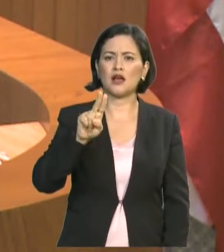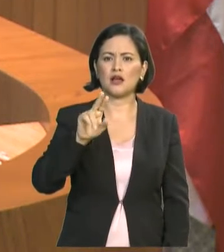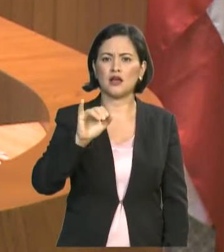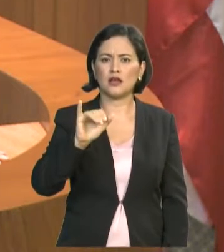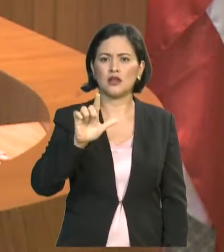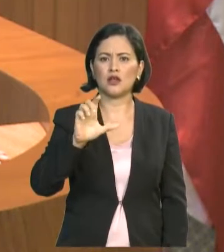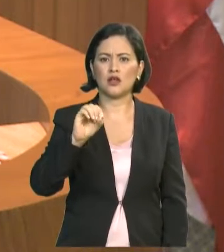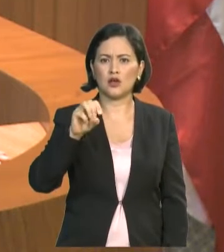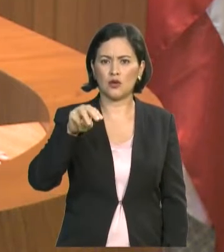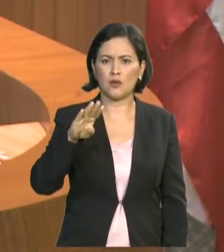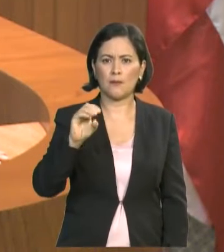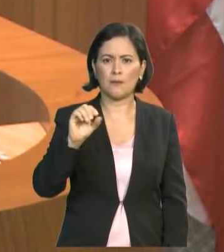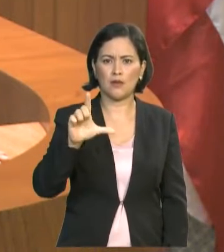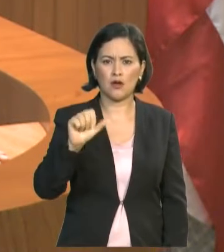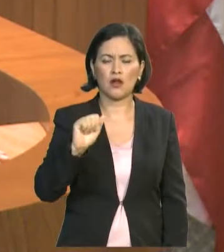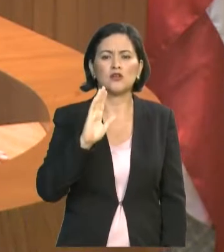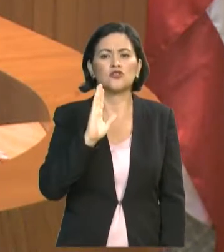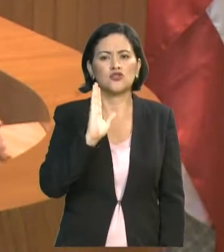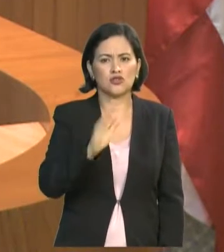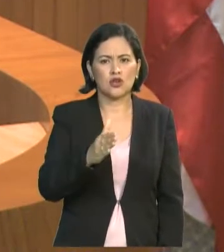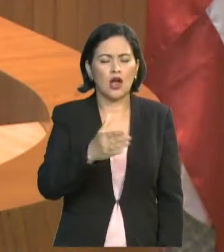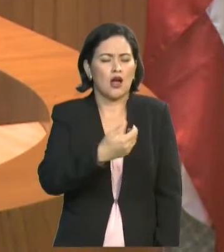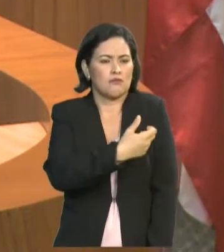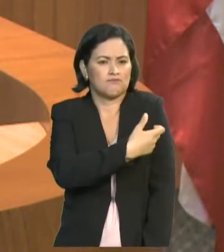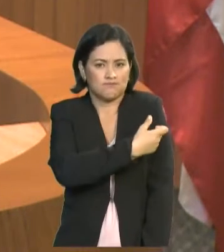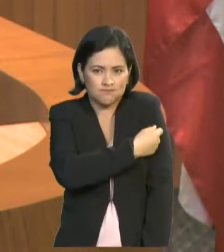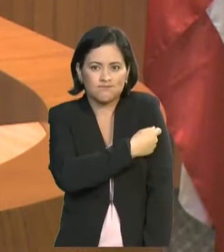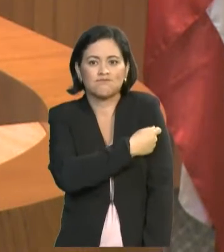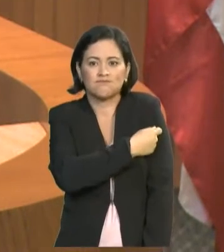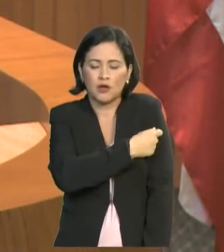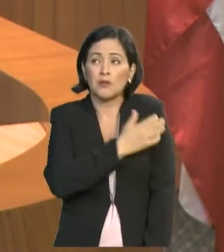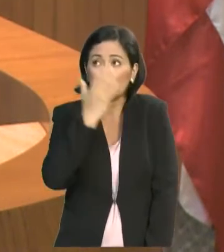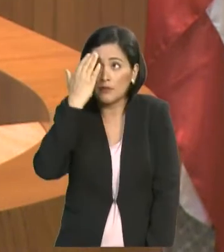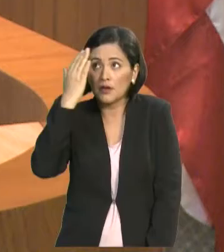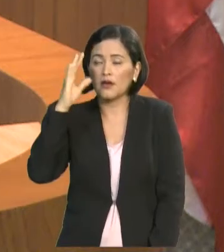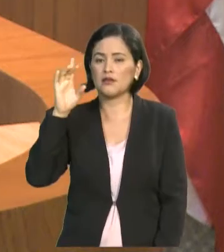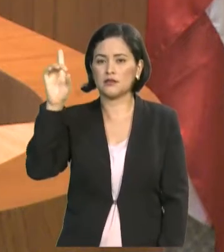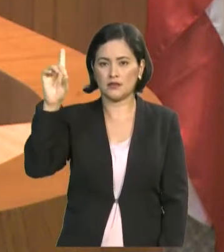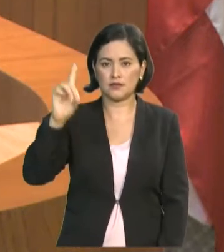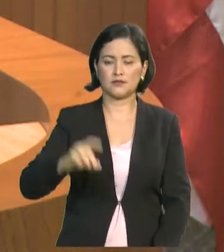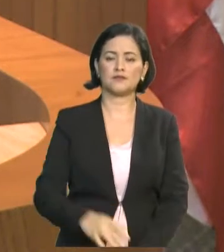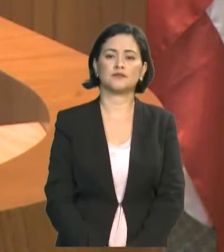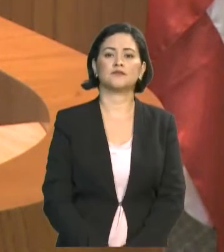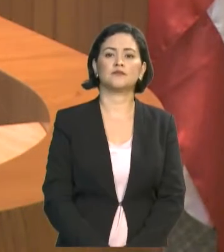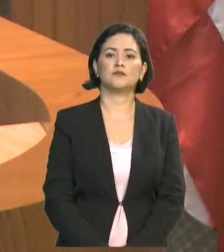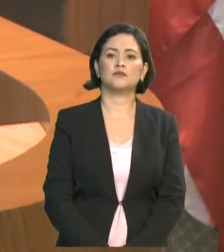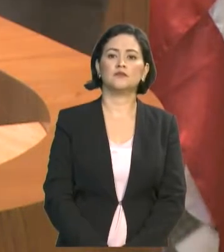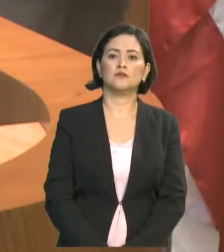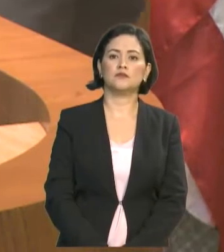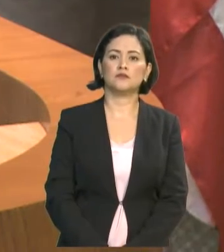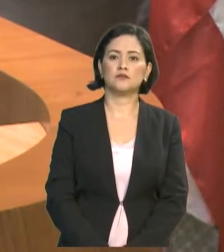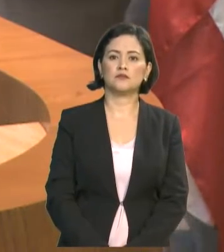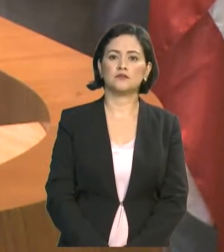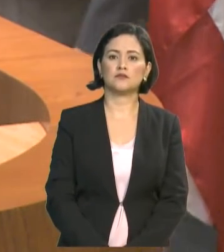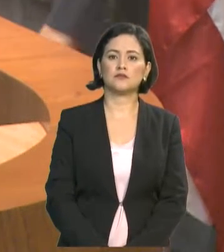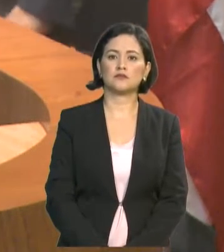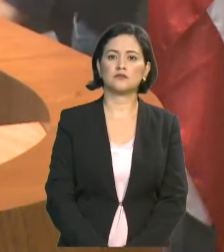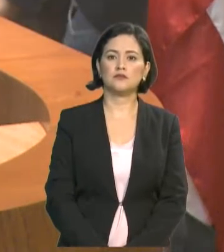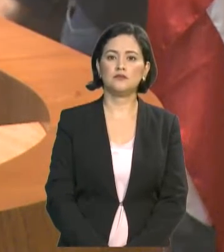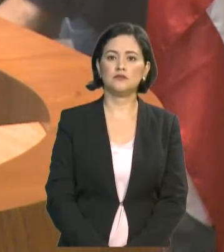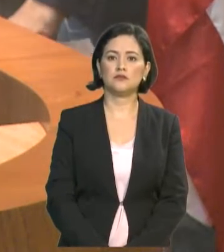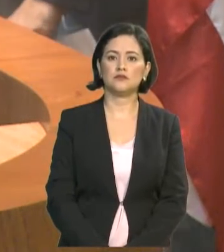Iglesias, estão sendo vacinadas. Graças a Deus. Também quero compartilhar aqui com vocês,